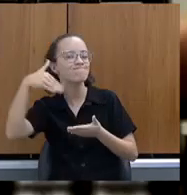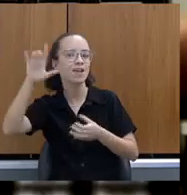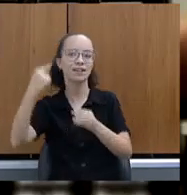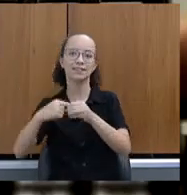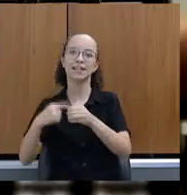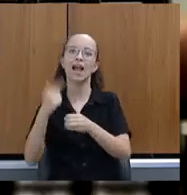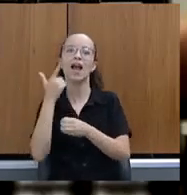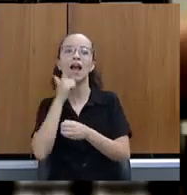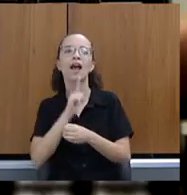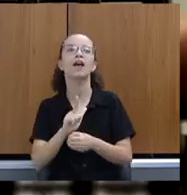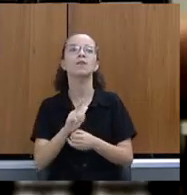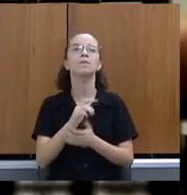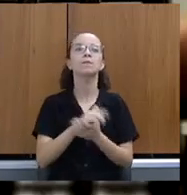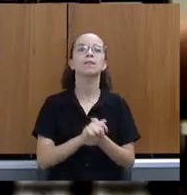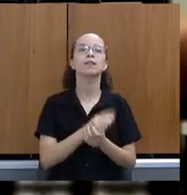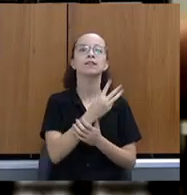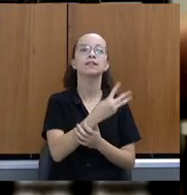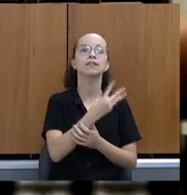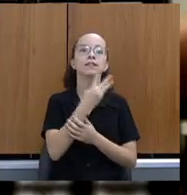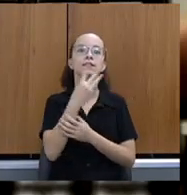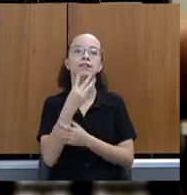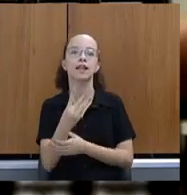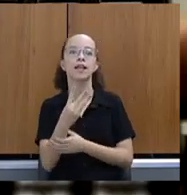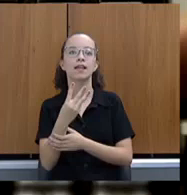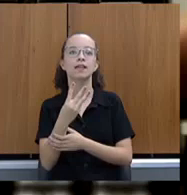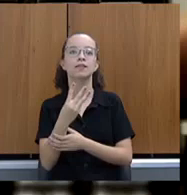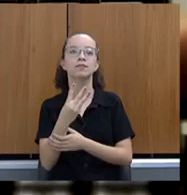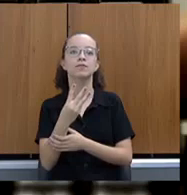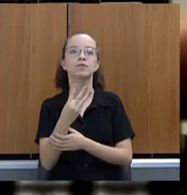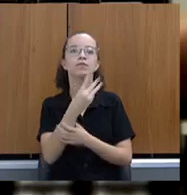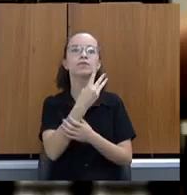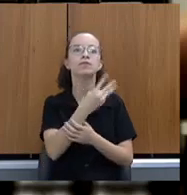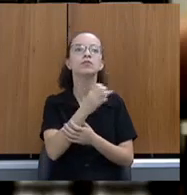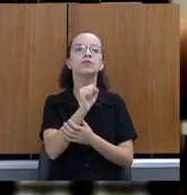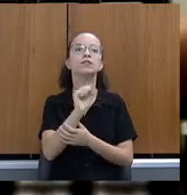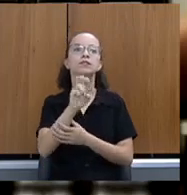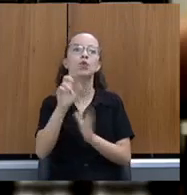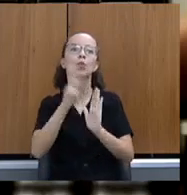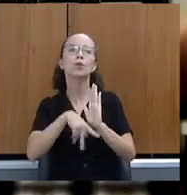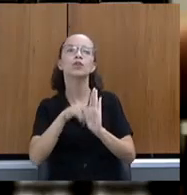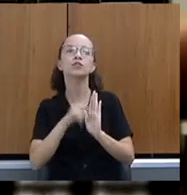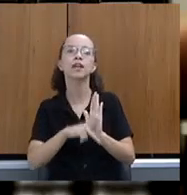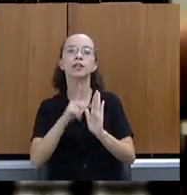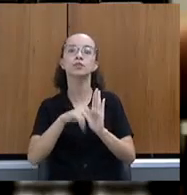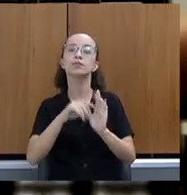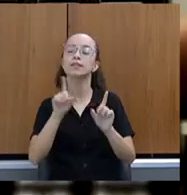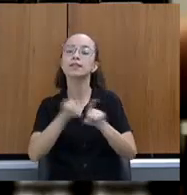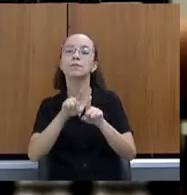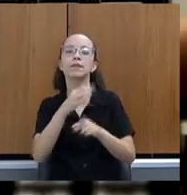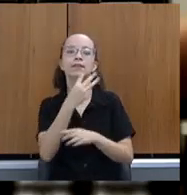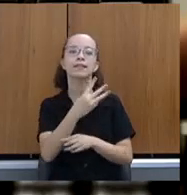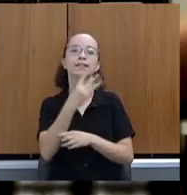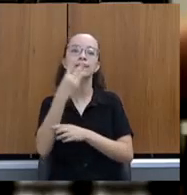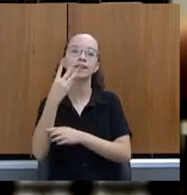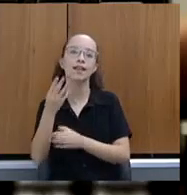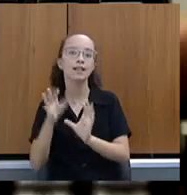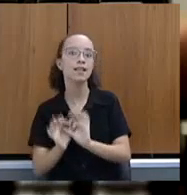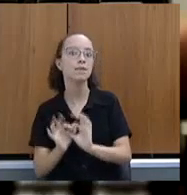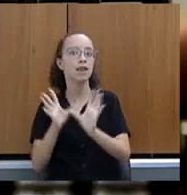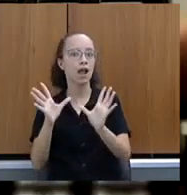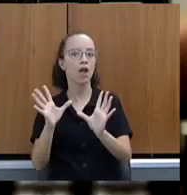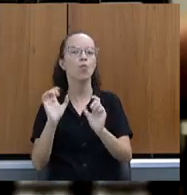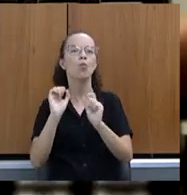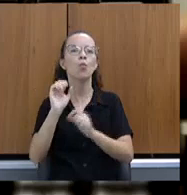385 projetos para retransmissão de sinal de TV junto ao Ministério das Comunicações 33 outorgas liberadas as